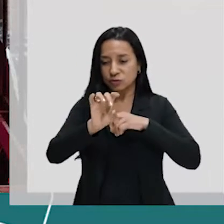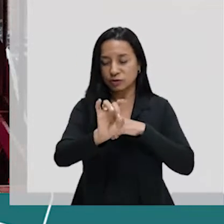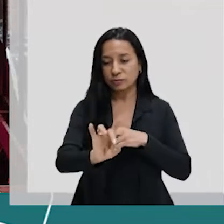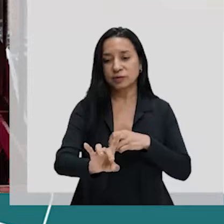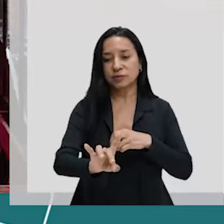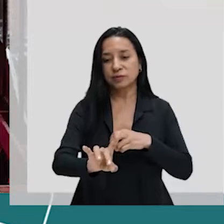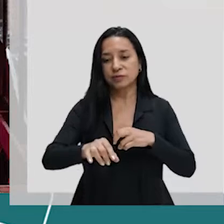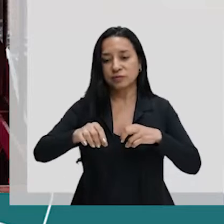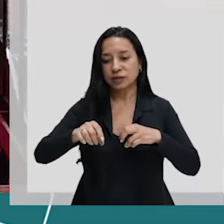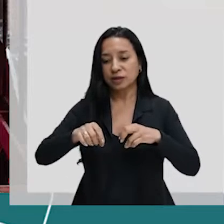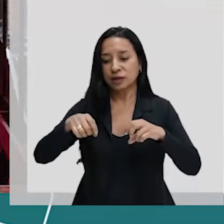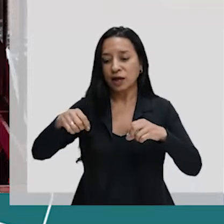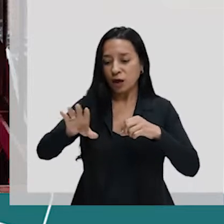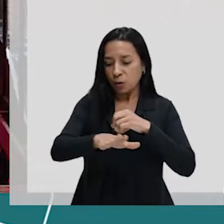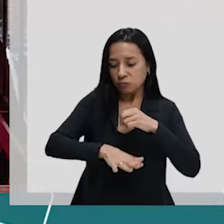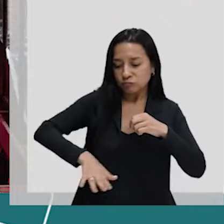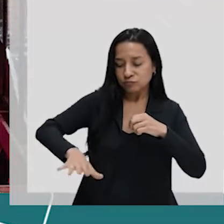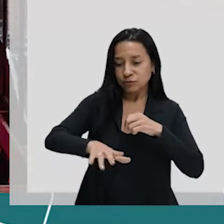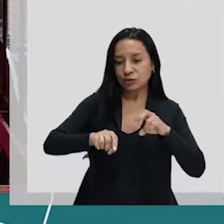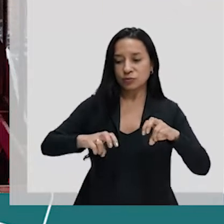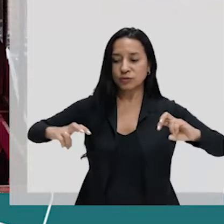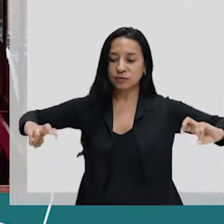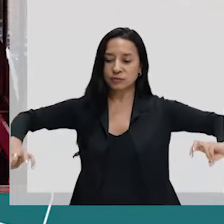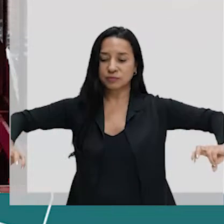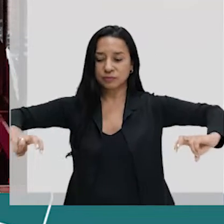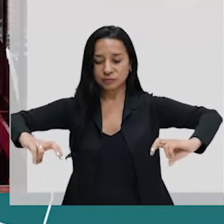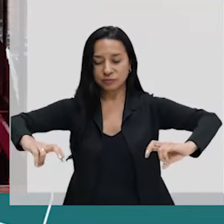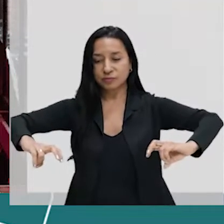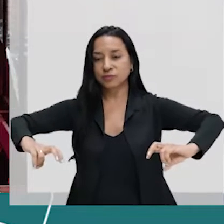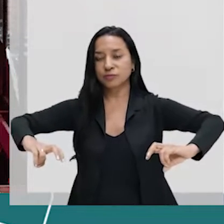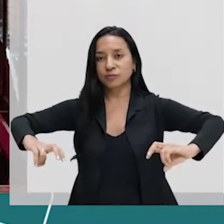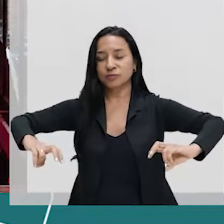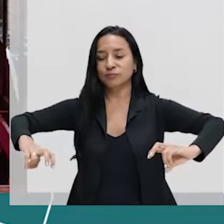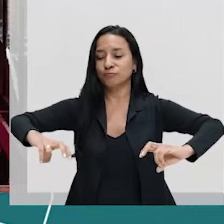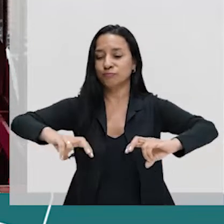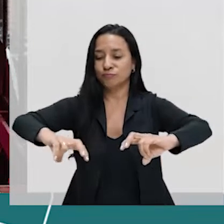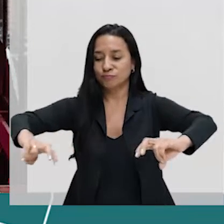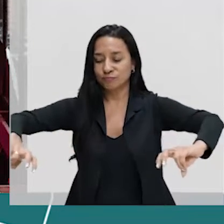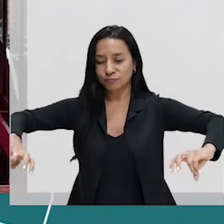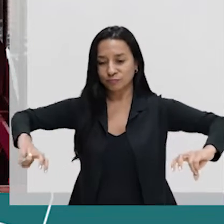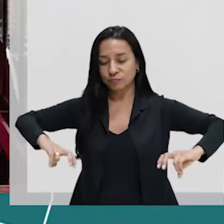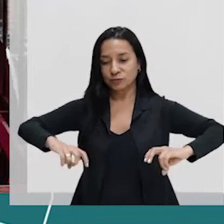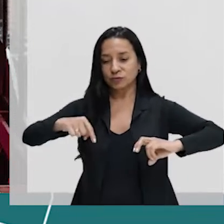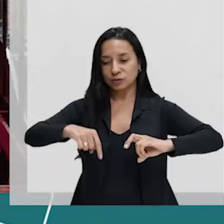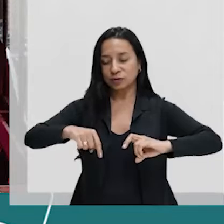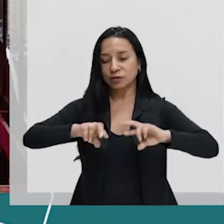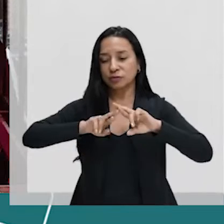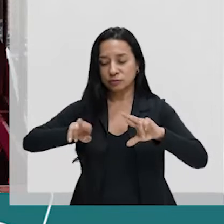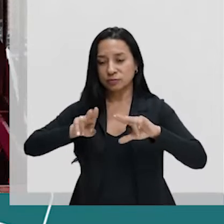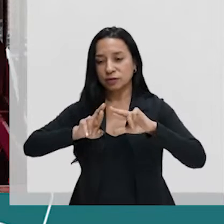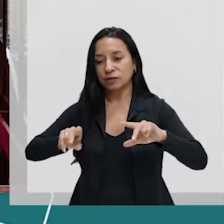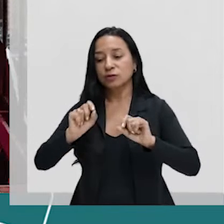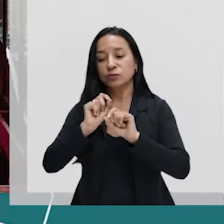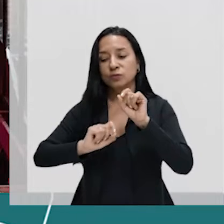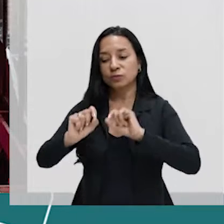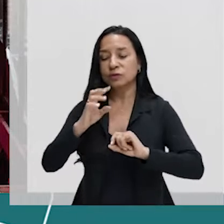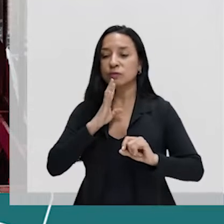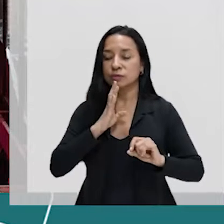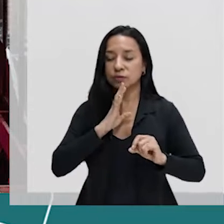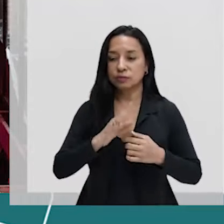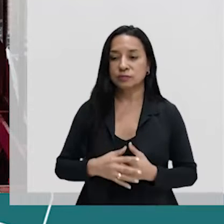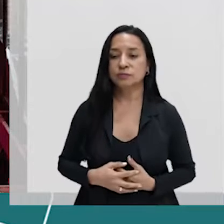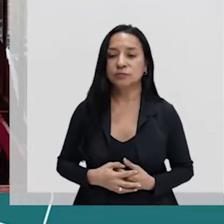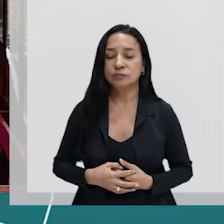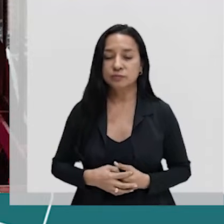se dá no meio, enquanto o público assiste sob uma forma completamente diferenciada do que a gente conhece,